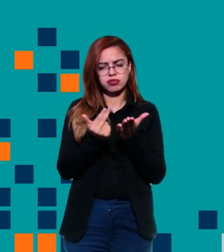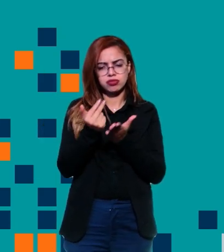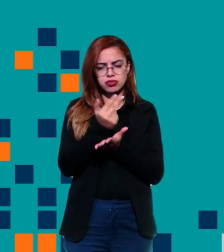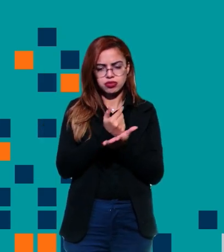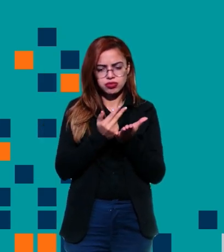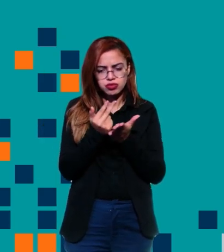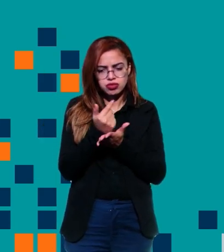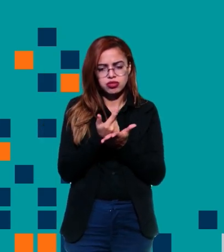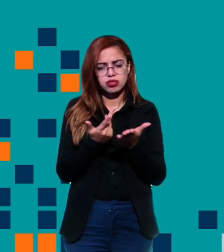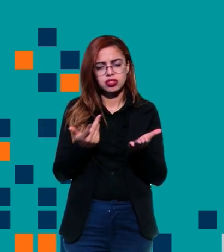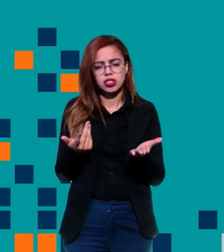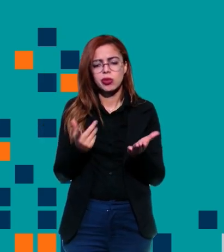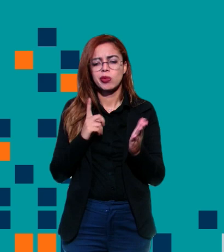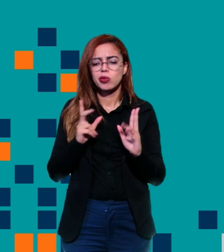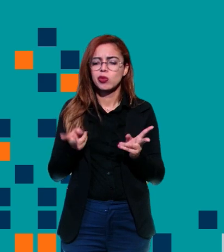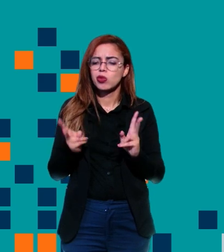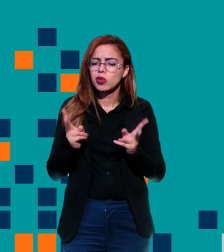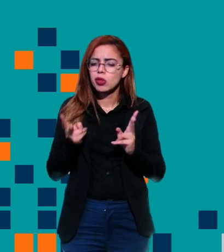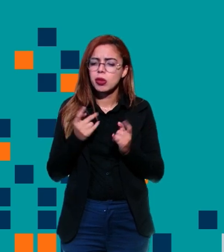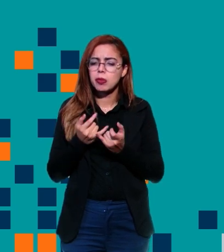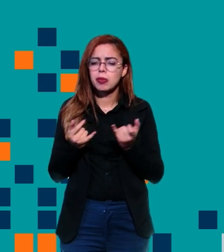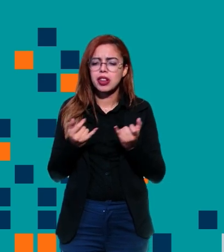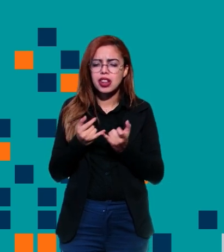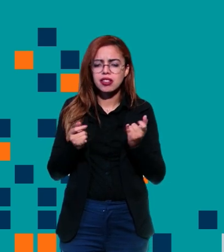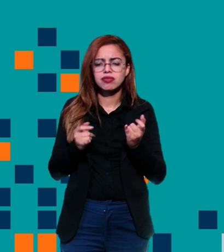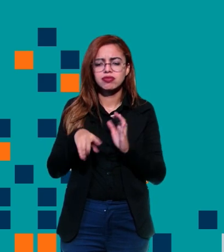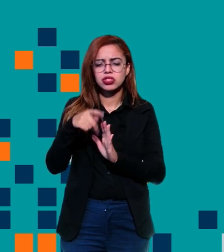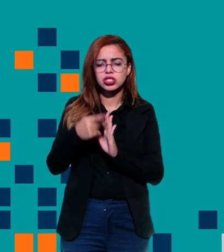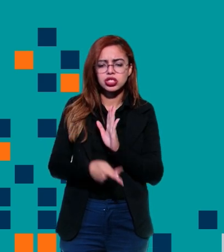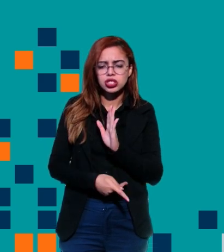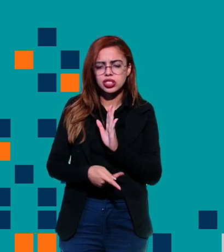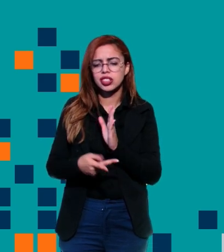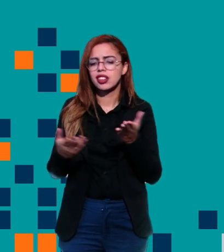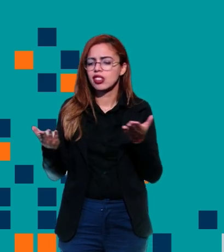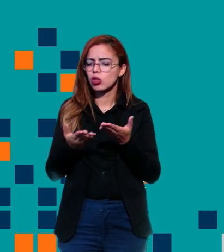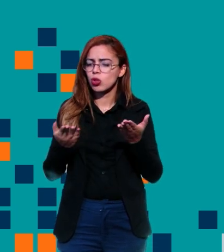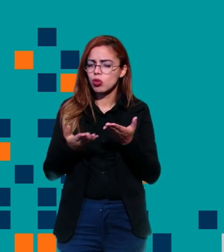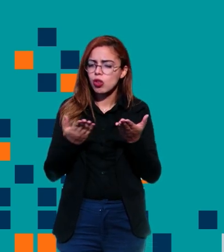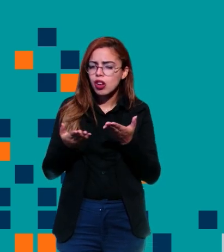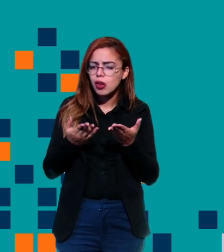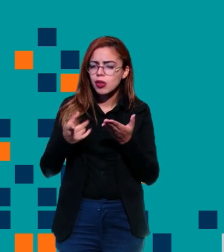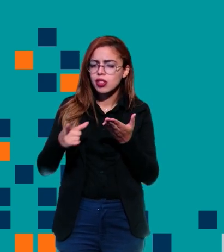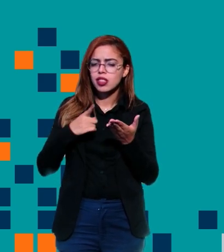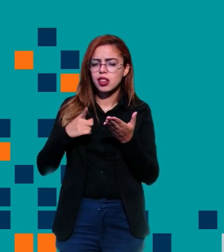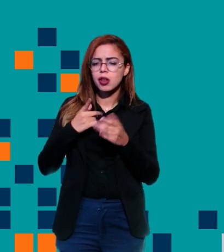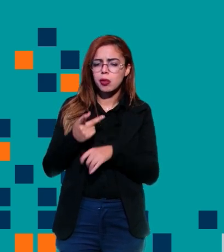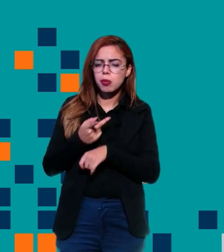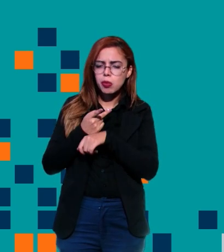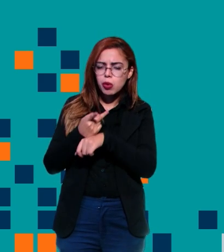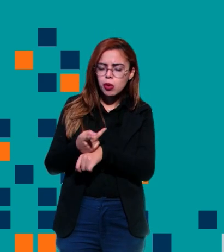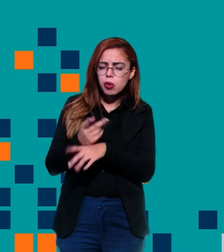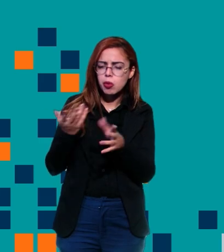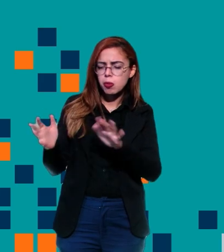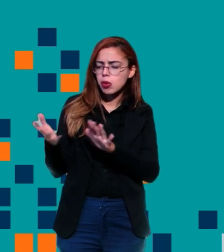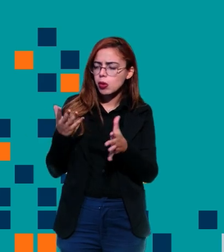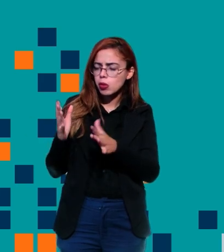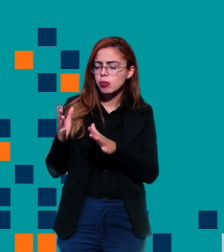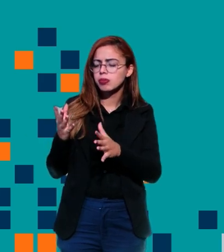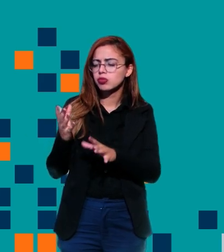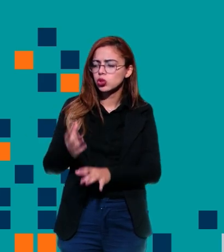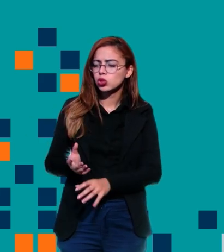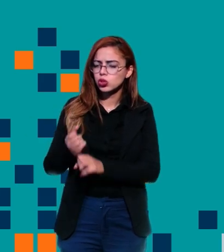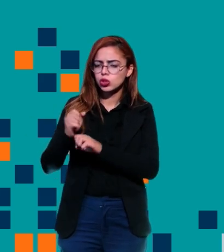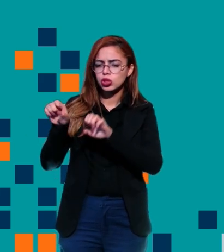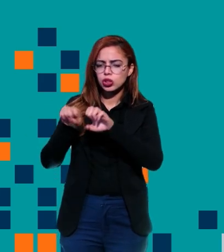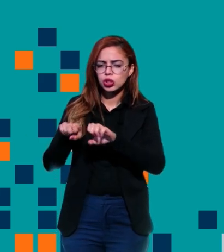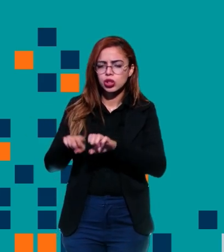alguma forma, permanece, acho que inconscientemente, nos projetos atuais do escritório, né, Tiago? Essa busca de uma métrica estrutural, isso vem já do seu